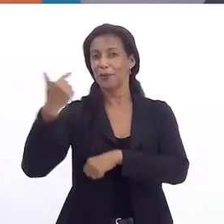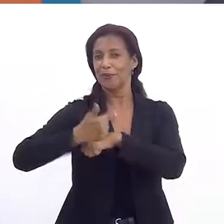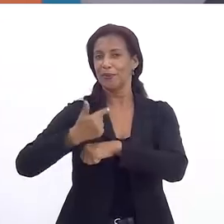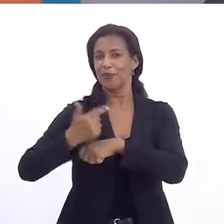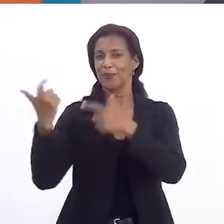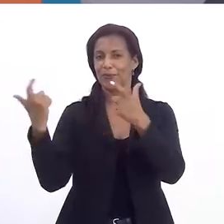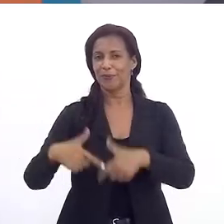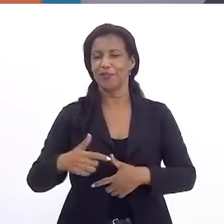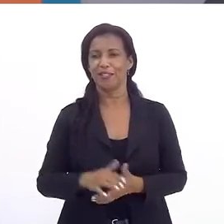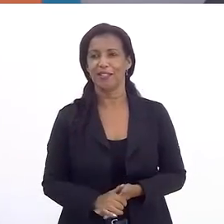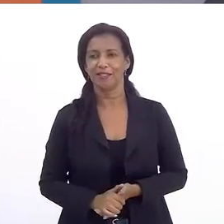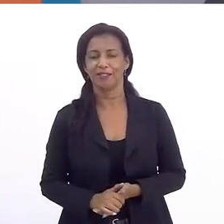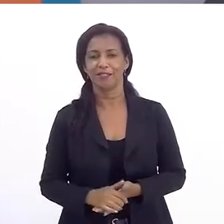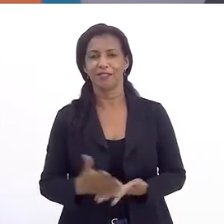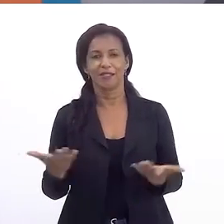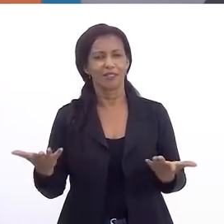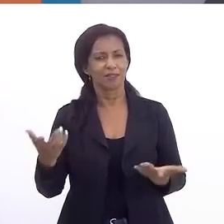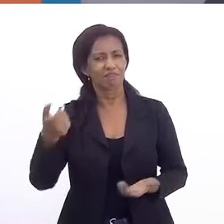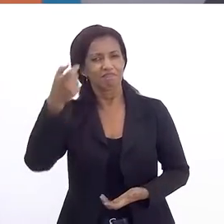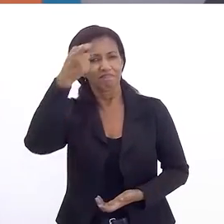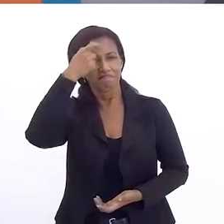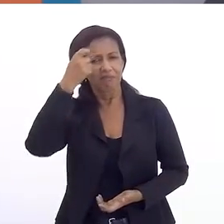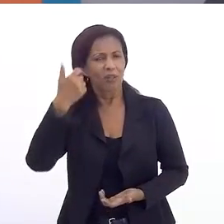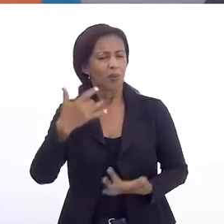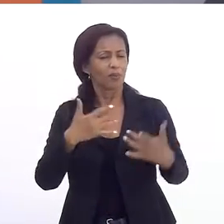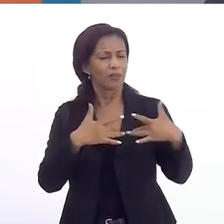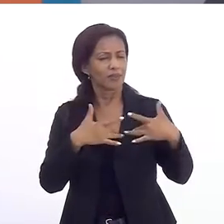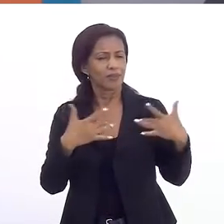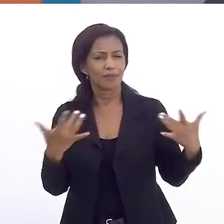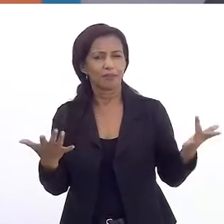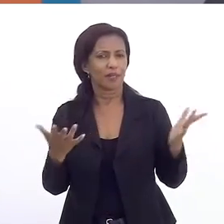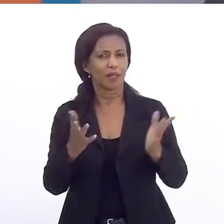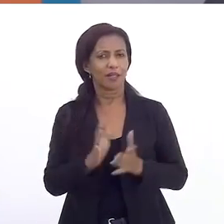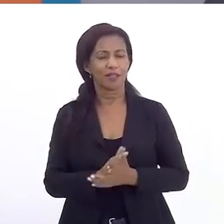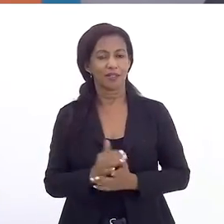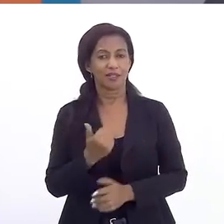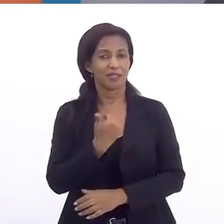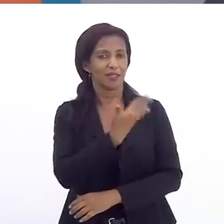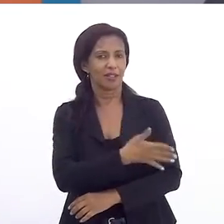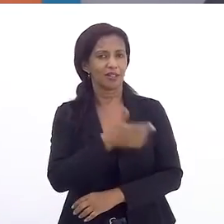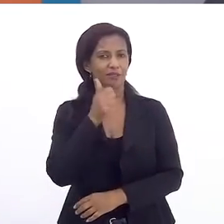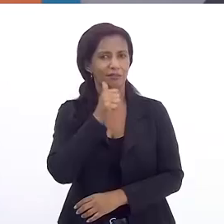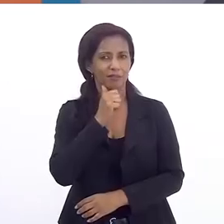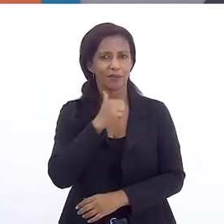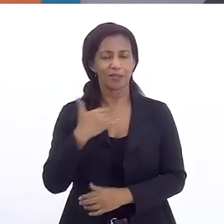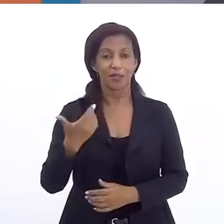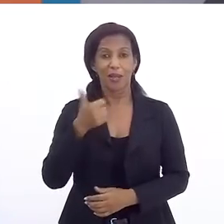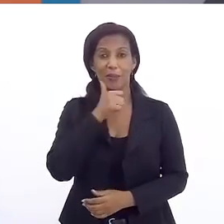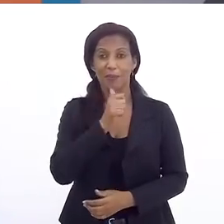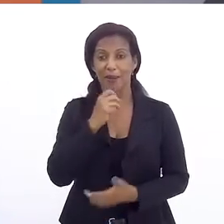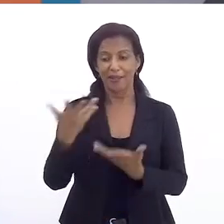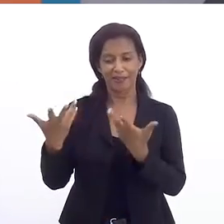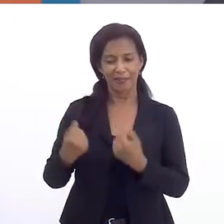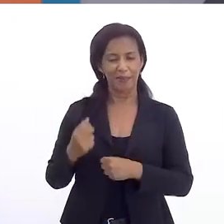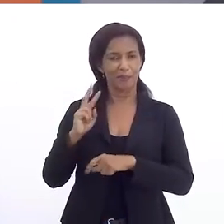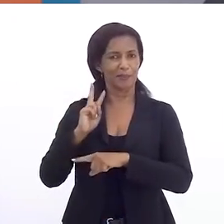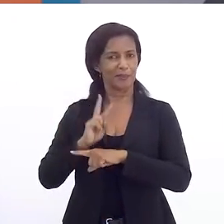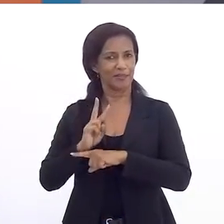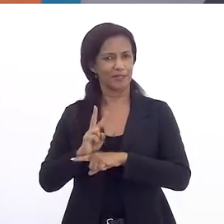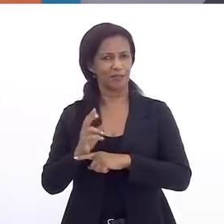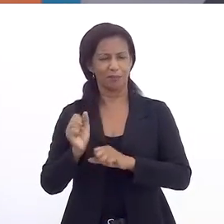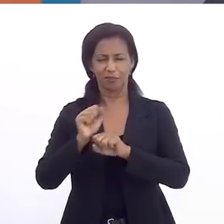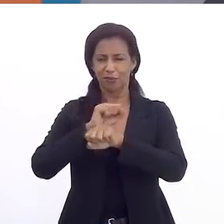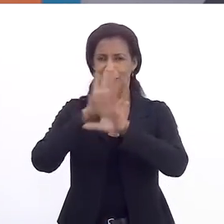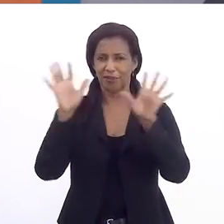quanta lucidez, quanta sensibilidade, seu lado feminino, seu lado mãe acolhedor, ficou latente, muito claro para